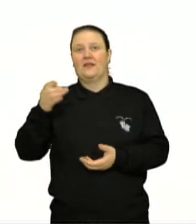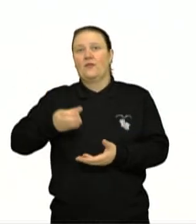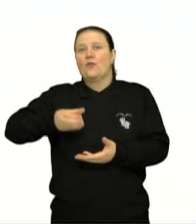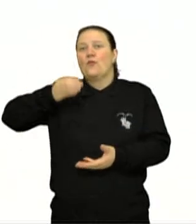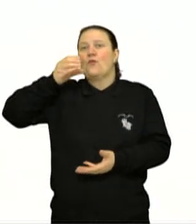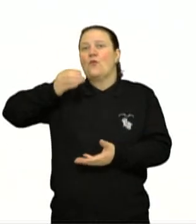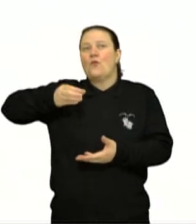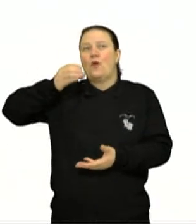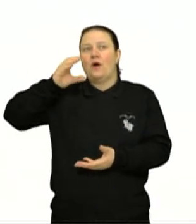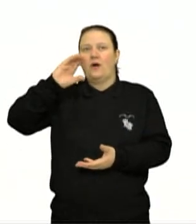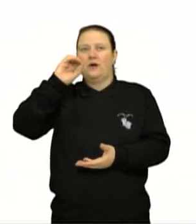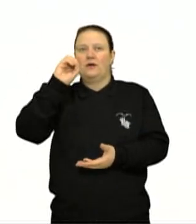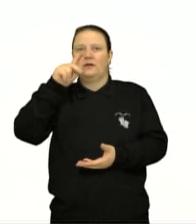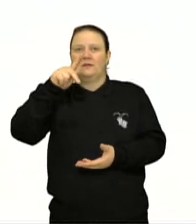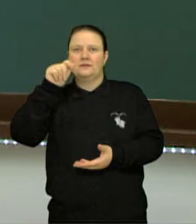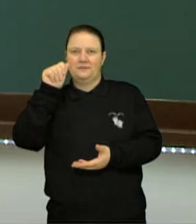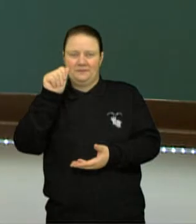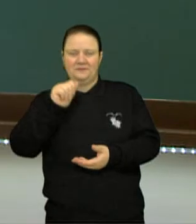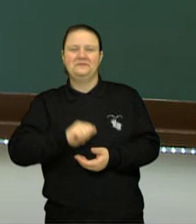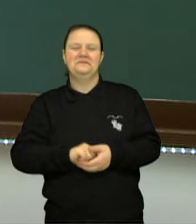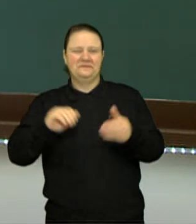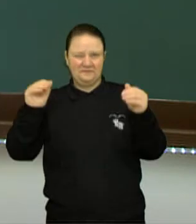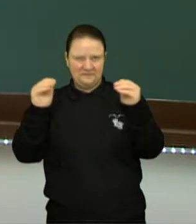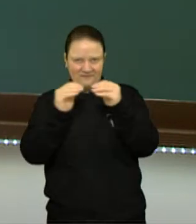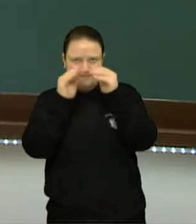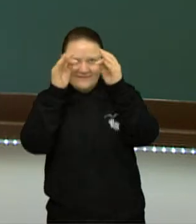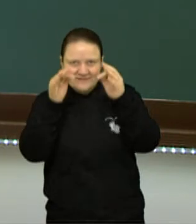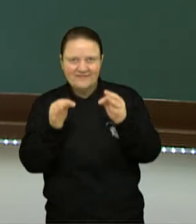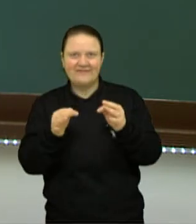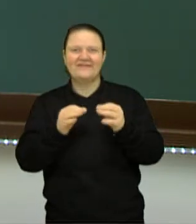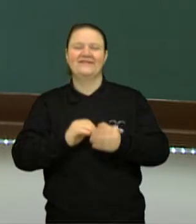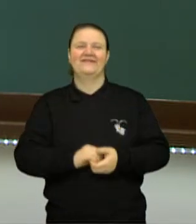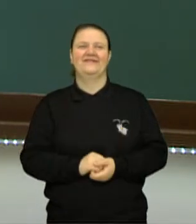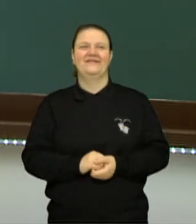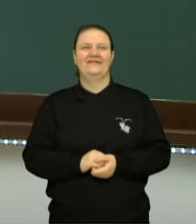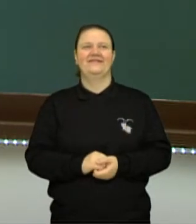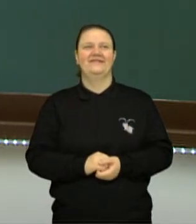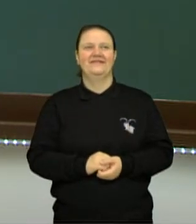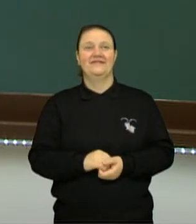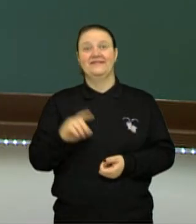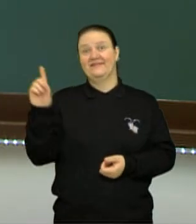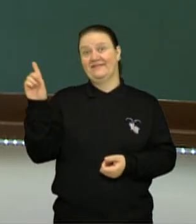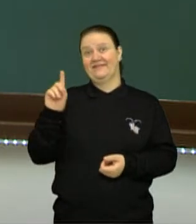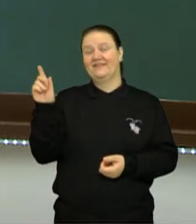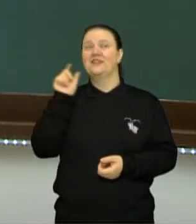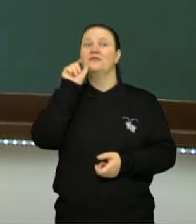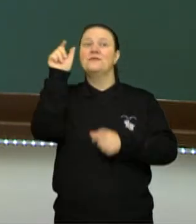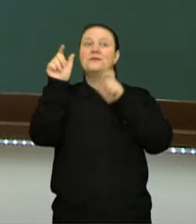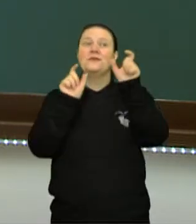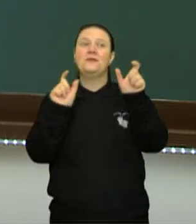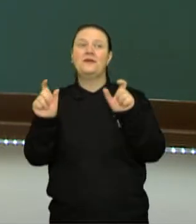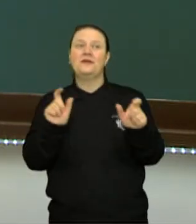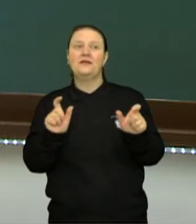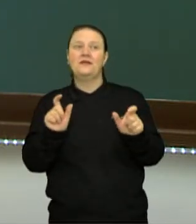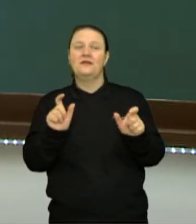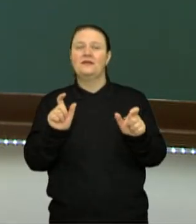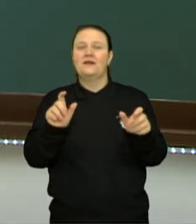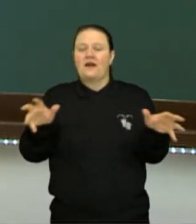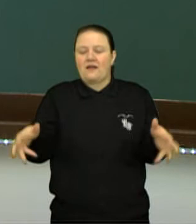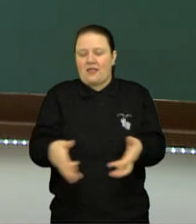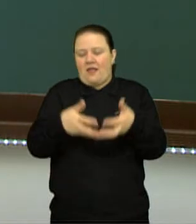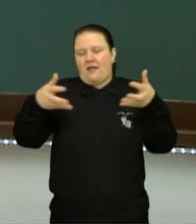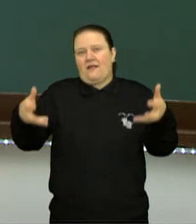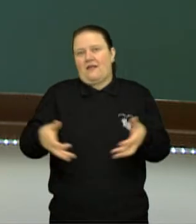¿Cierto, chicos? ¿De acuerdo? Vamos a seguir, entonces. Outras palabritas. Ensalada,